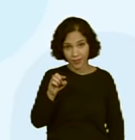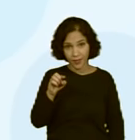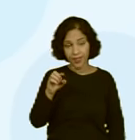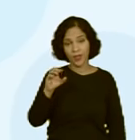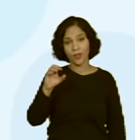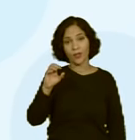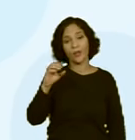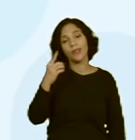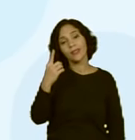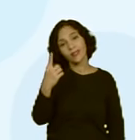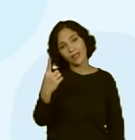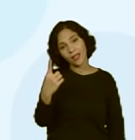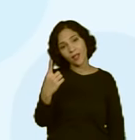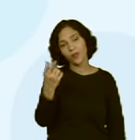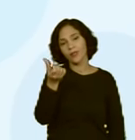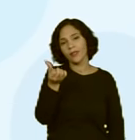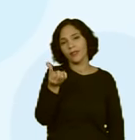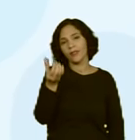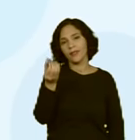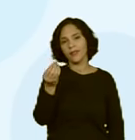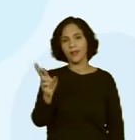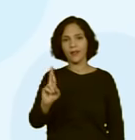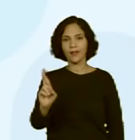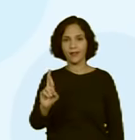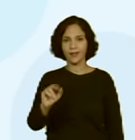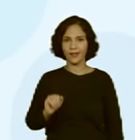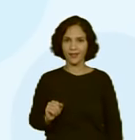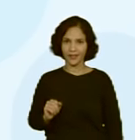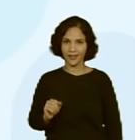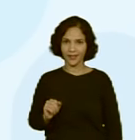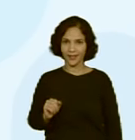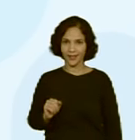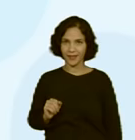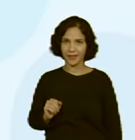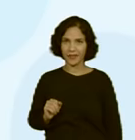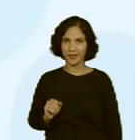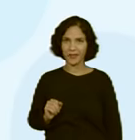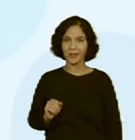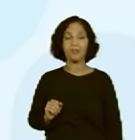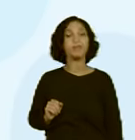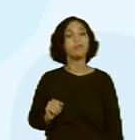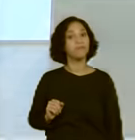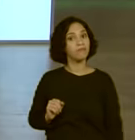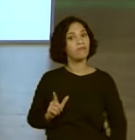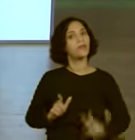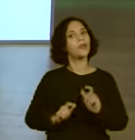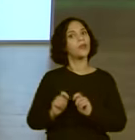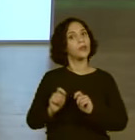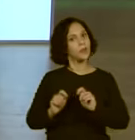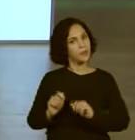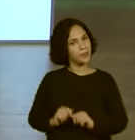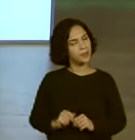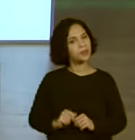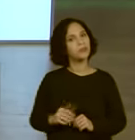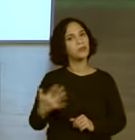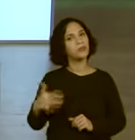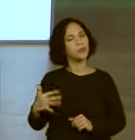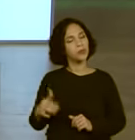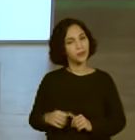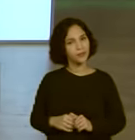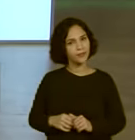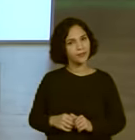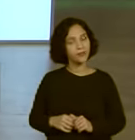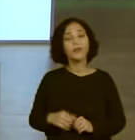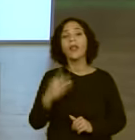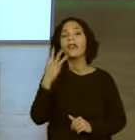R$2.160. Tá? de economia. Bastante. Não é bastante? Pois